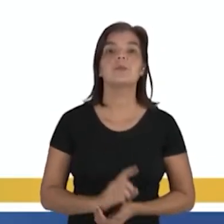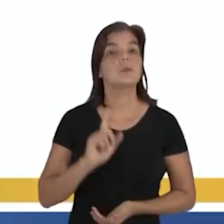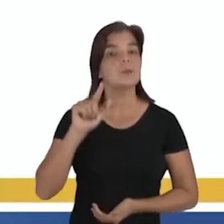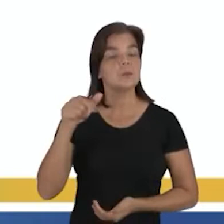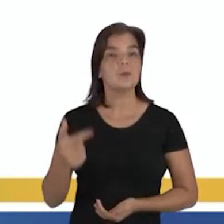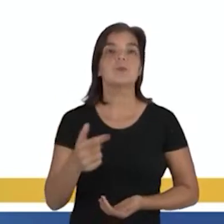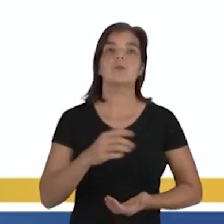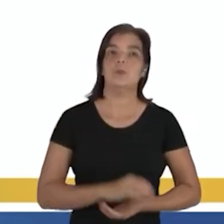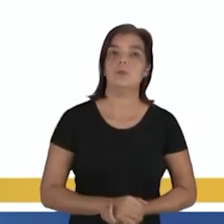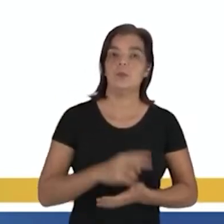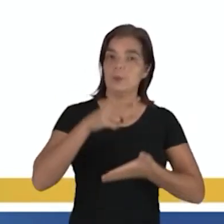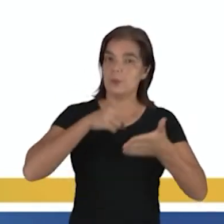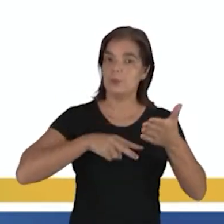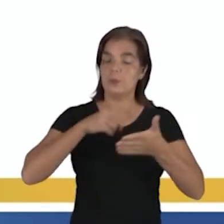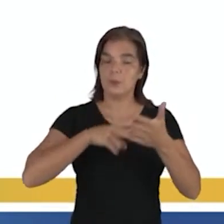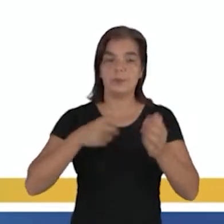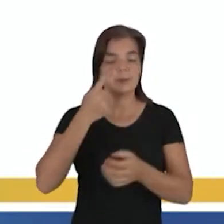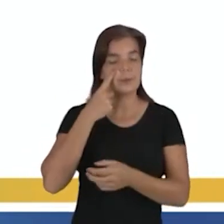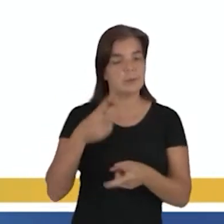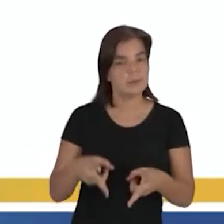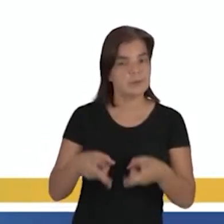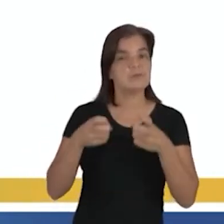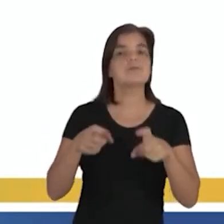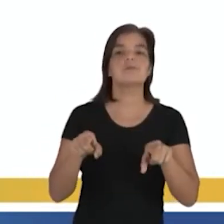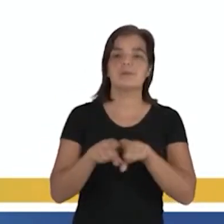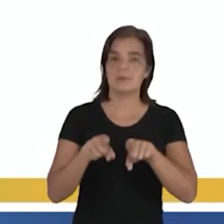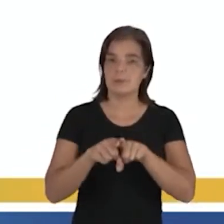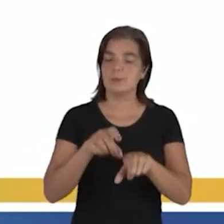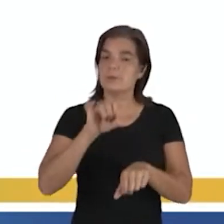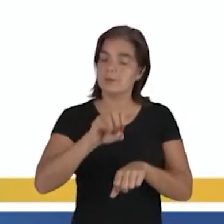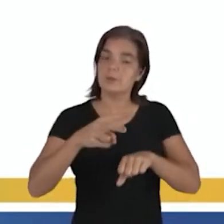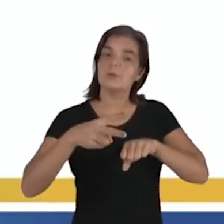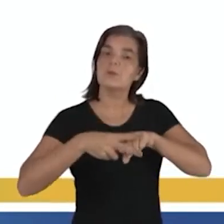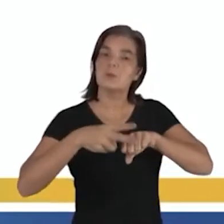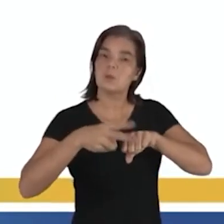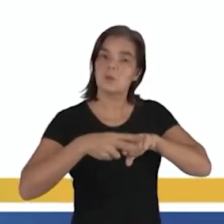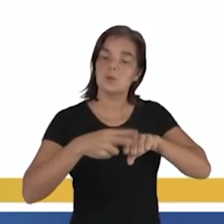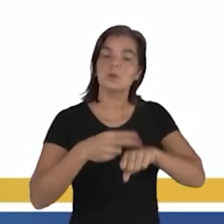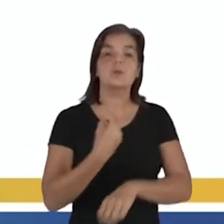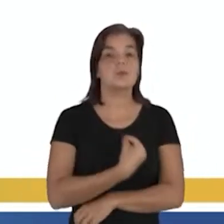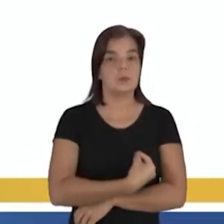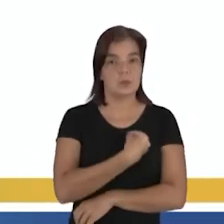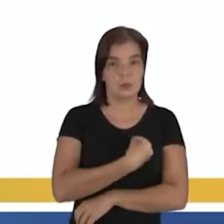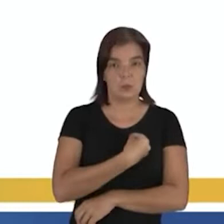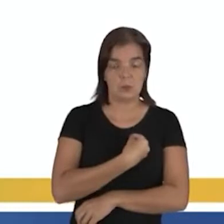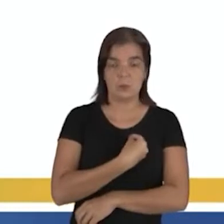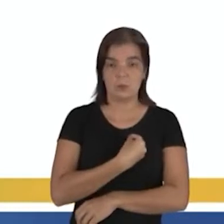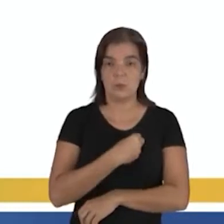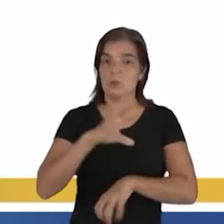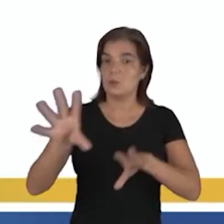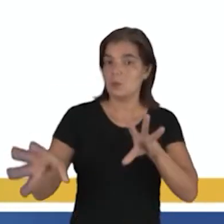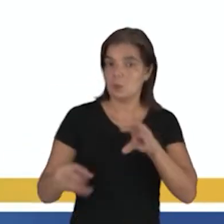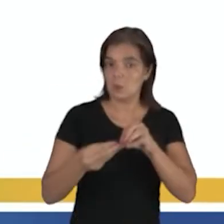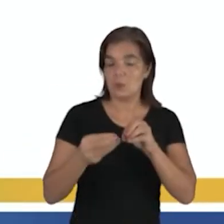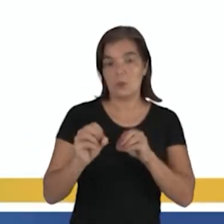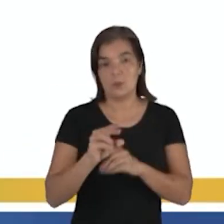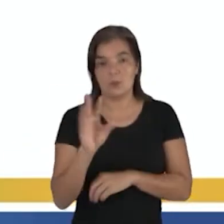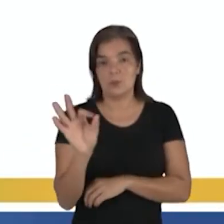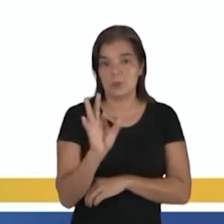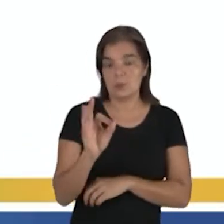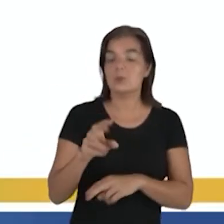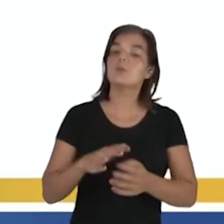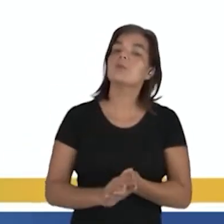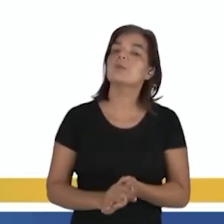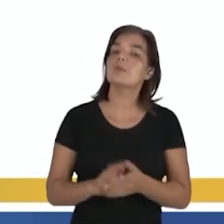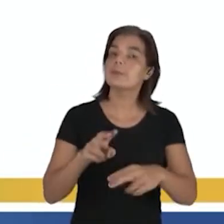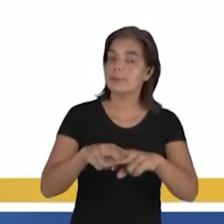ler mais um trecho para você observar se a forma verbal exige ou não complemento. E para